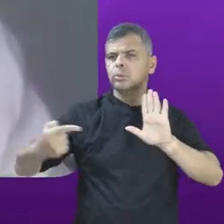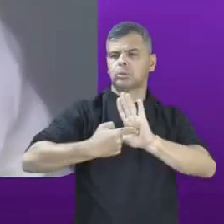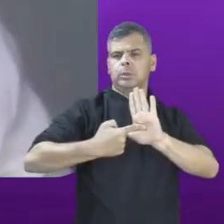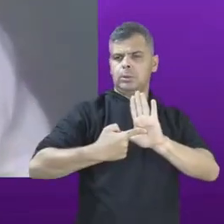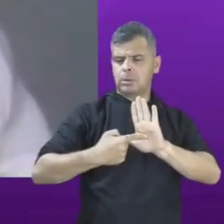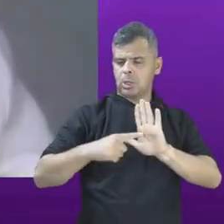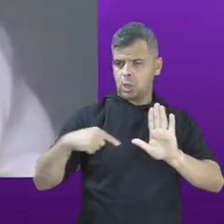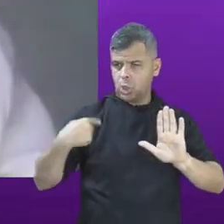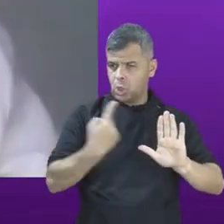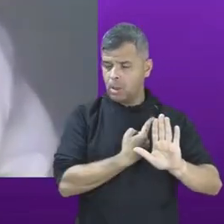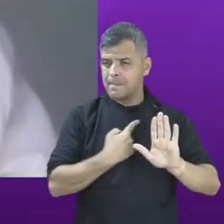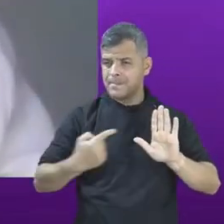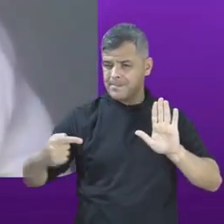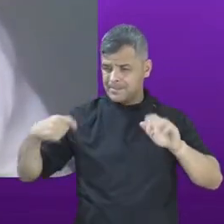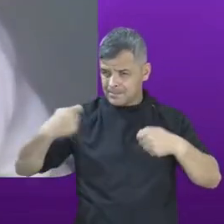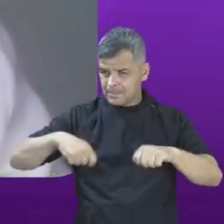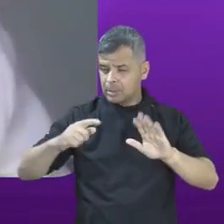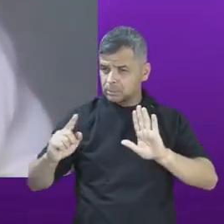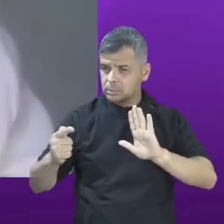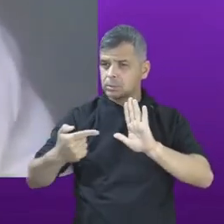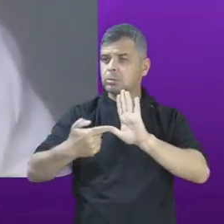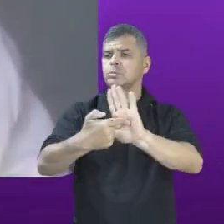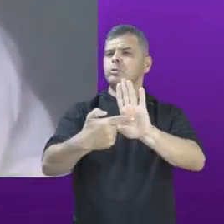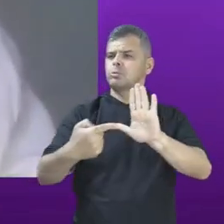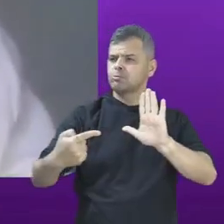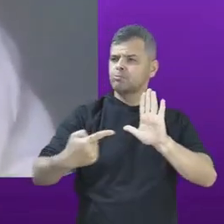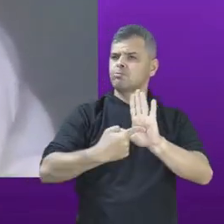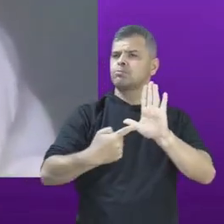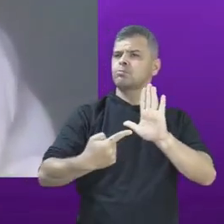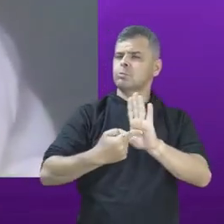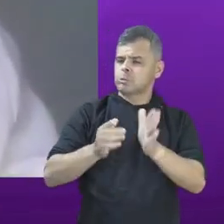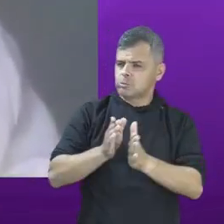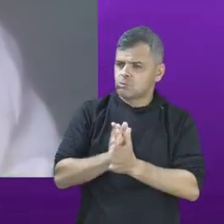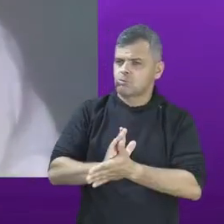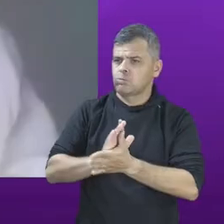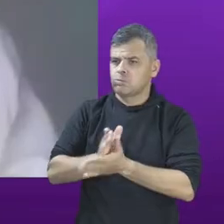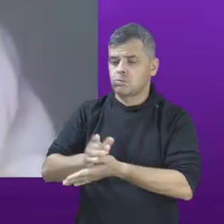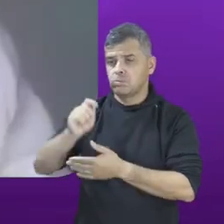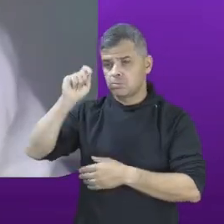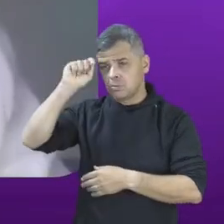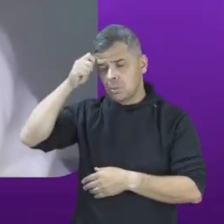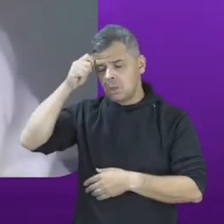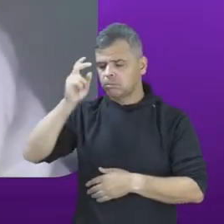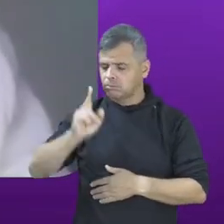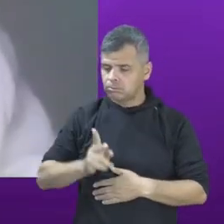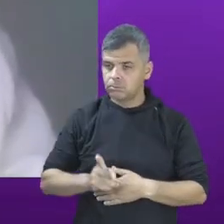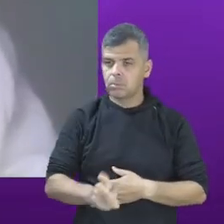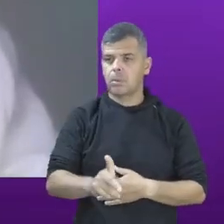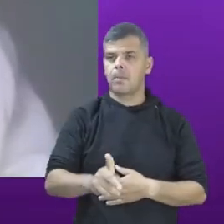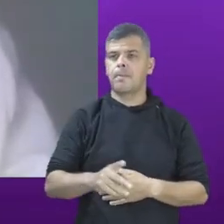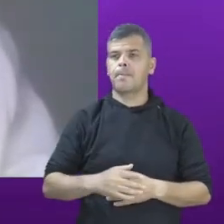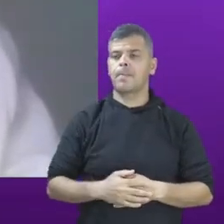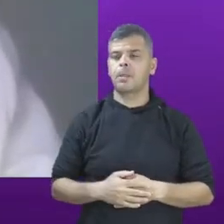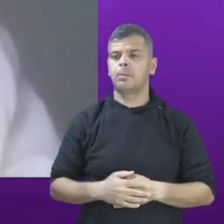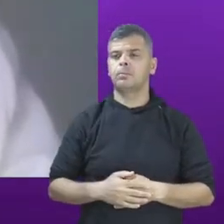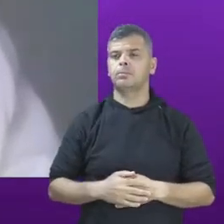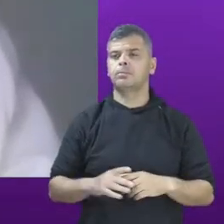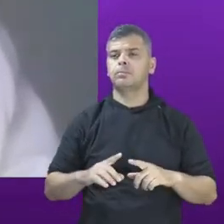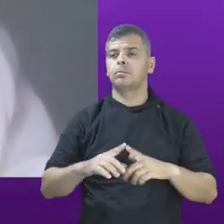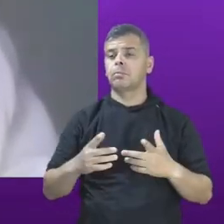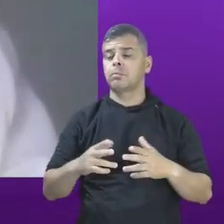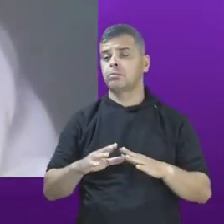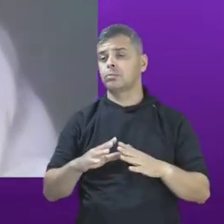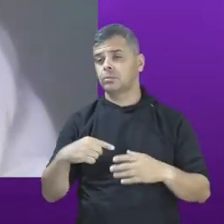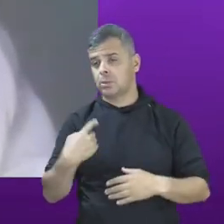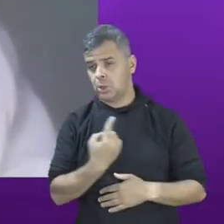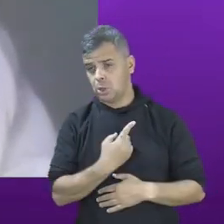gente precisa seguir denunciando o racismo insistentemente, né? Embora